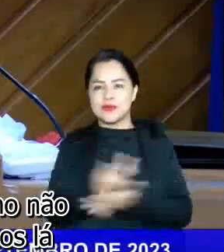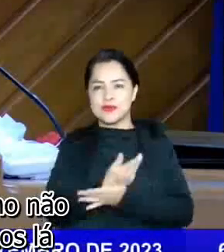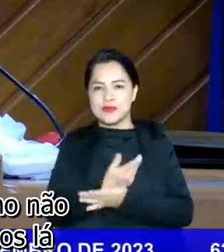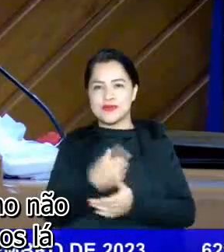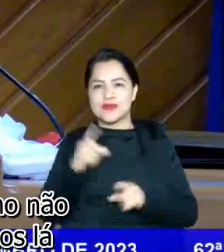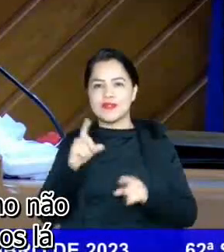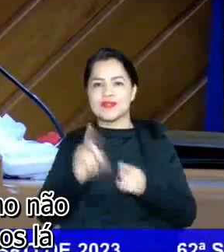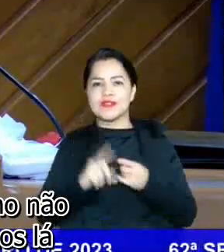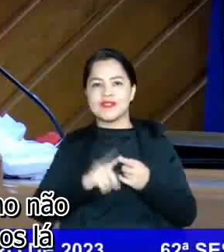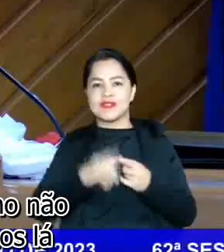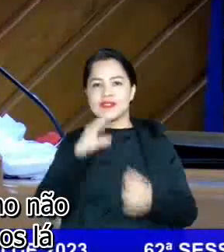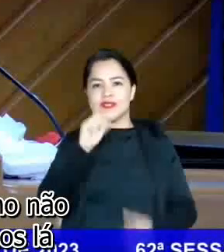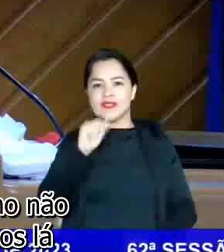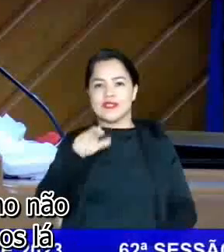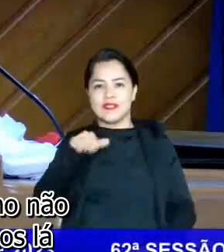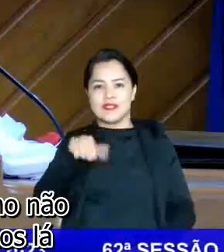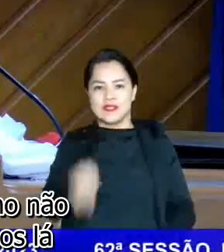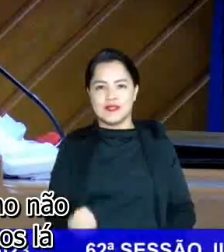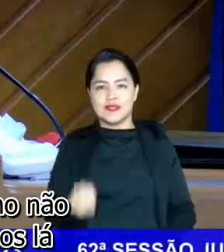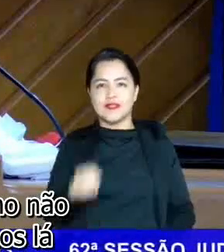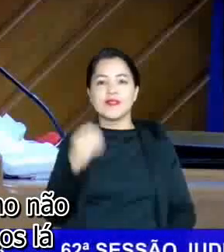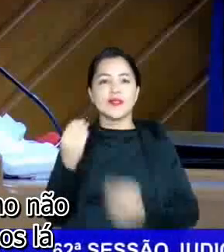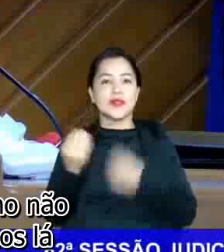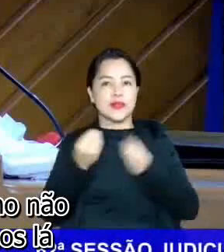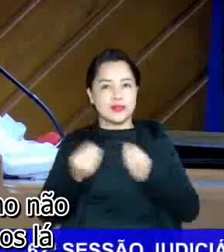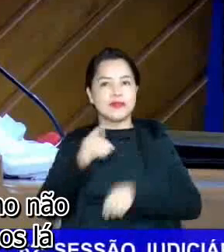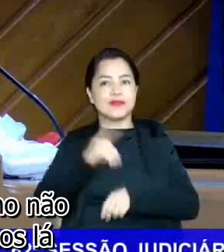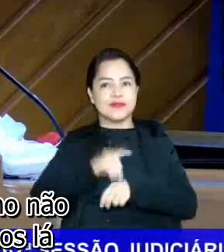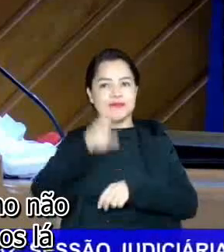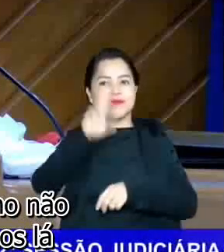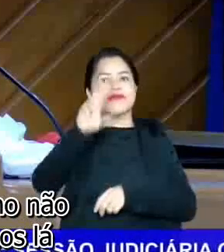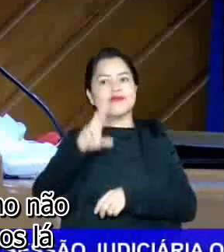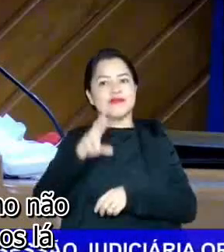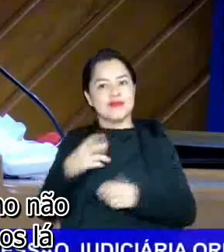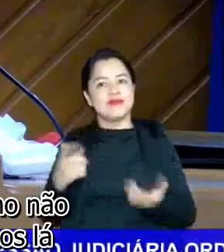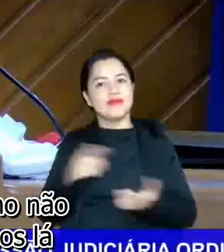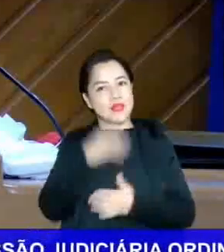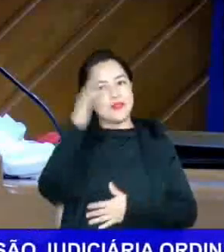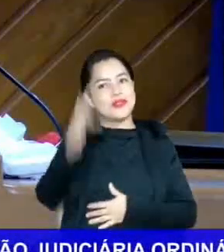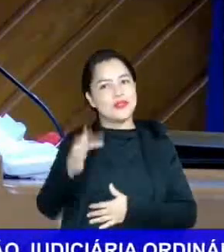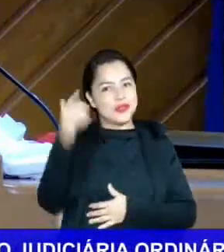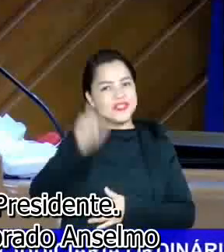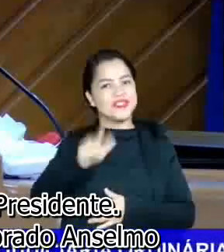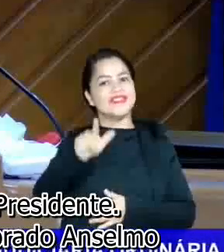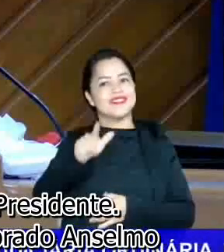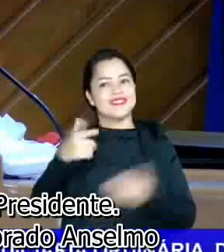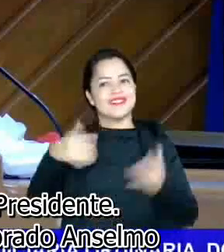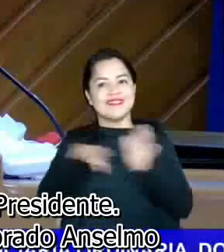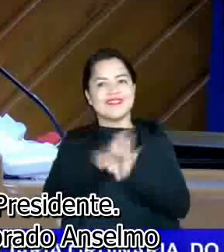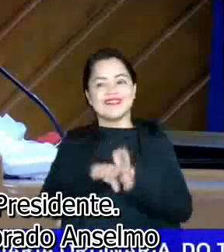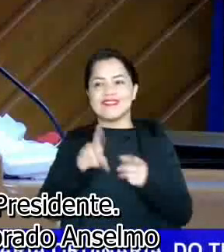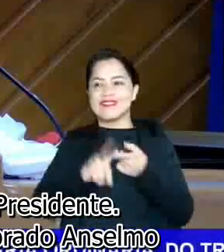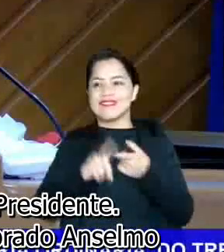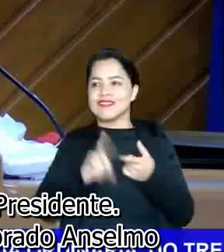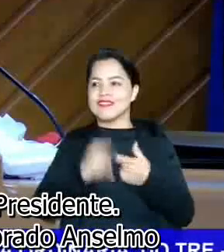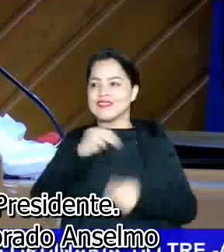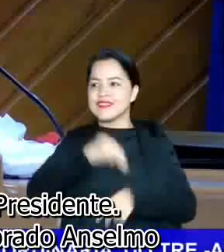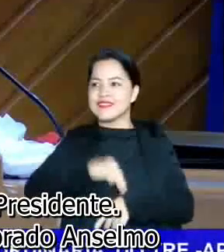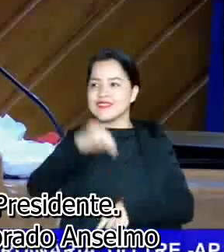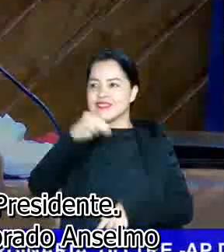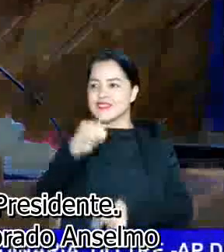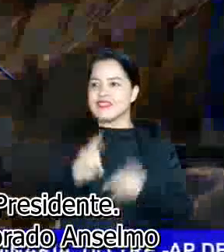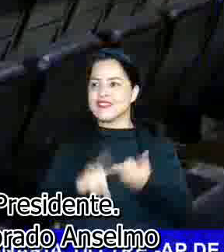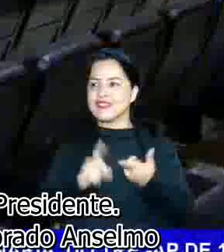fez até doutorado, né, Carmo? E imagina como não é um doutorado, Paulo, mas um dia chegaremos lá. O Anselmo também já tem mestrado, Obrigado, né, Anselmo?